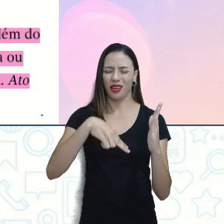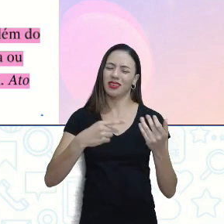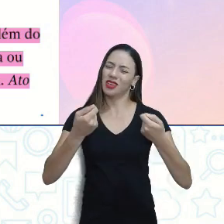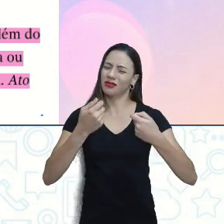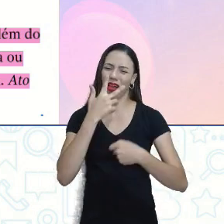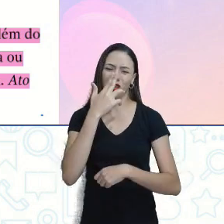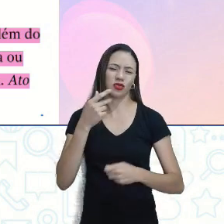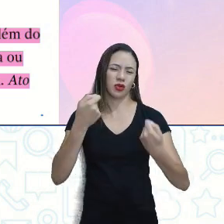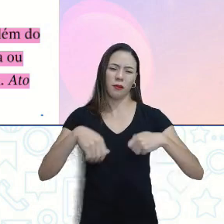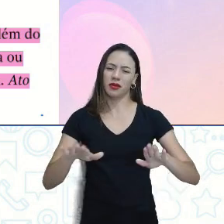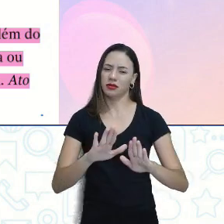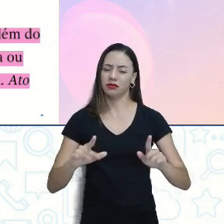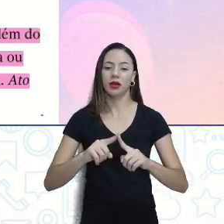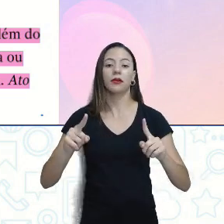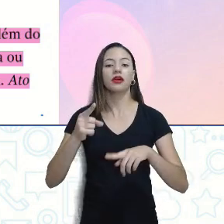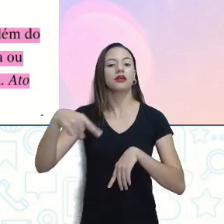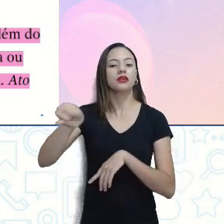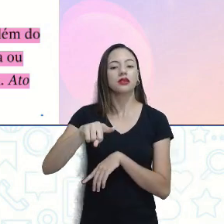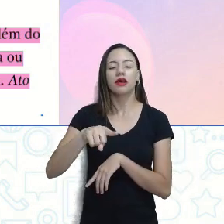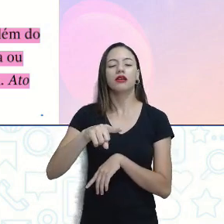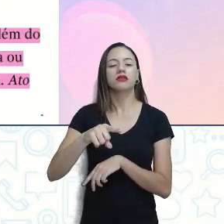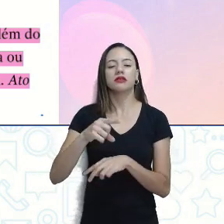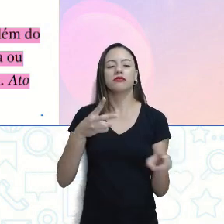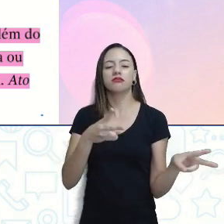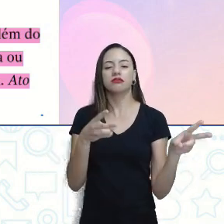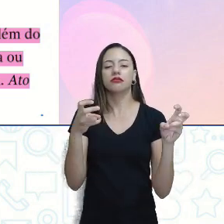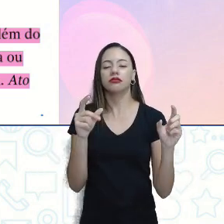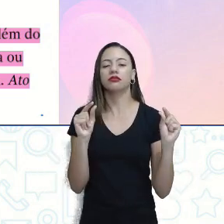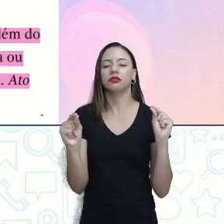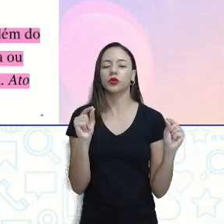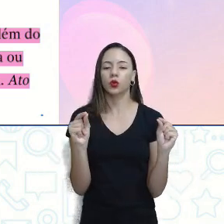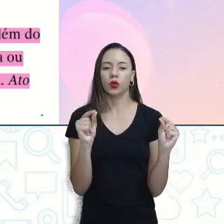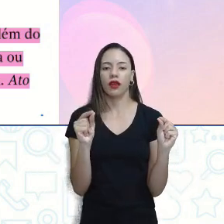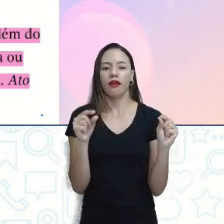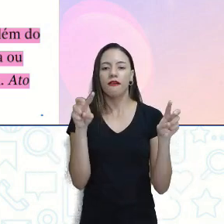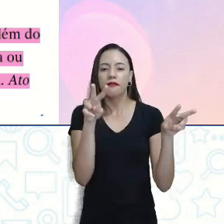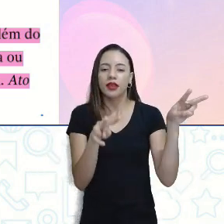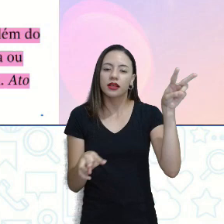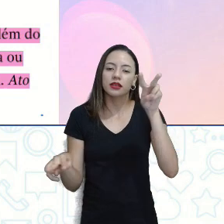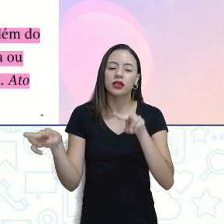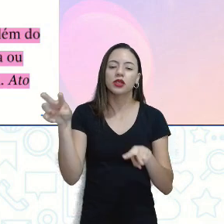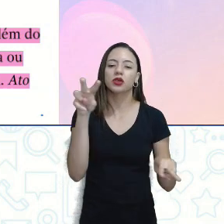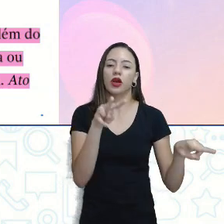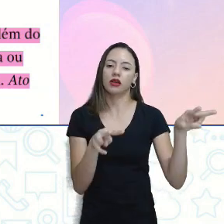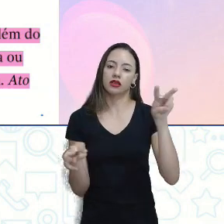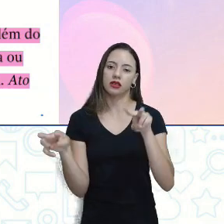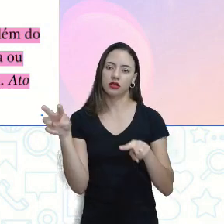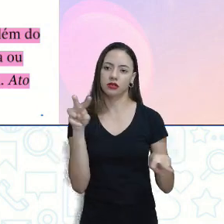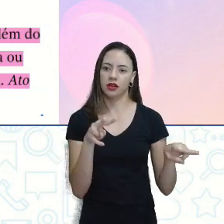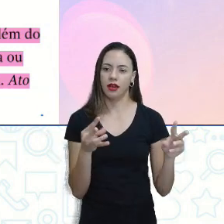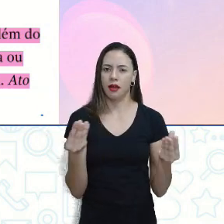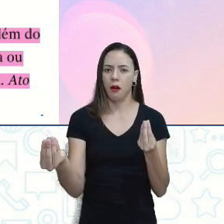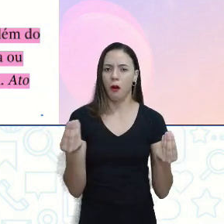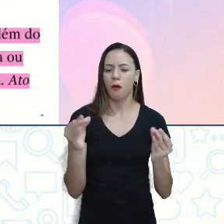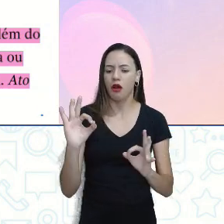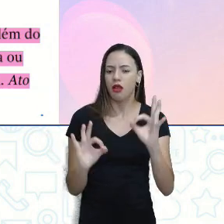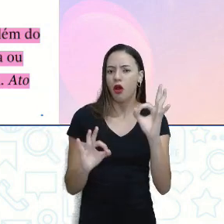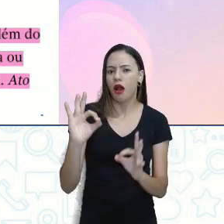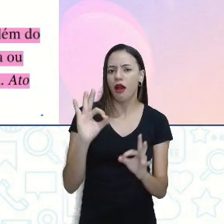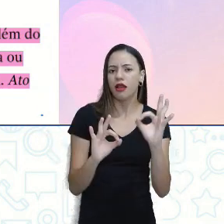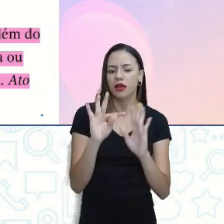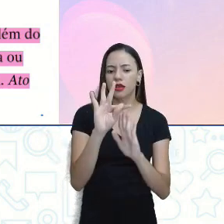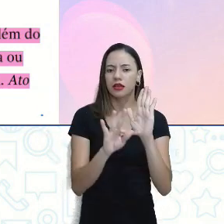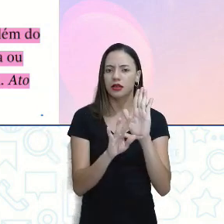caber, mas é só para que vocês percebam também a parte visual, né? A parte como se organiza. A